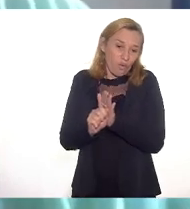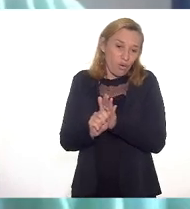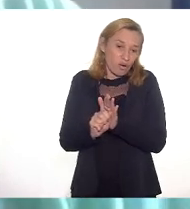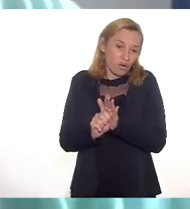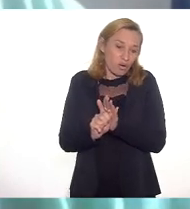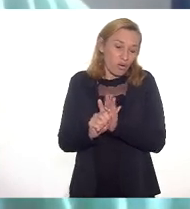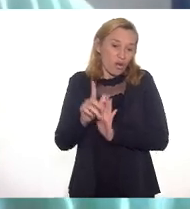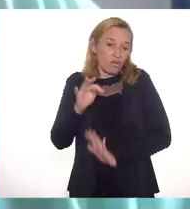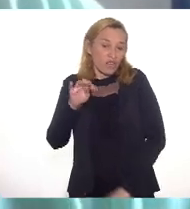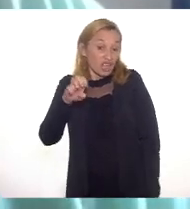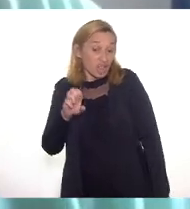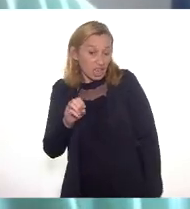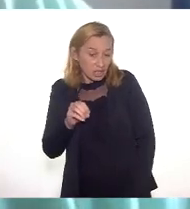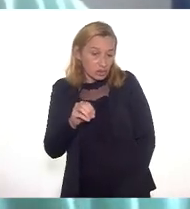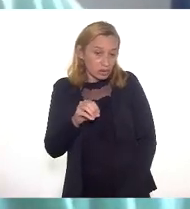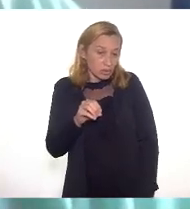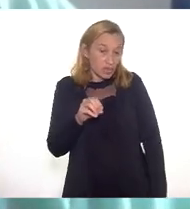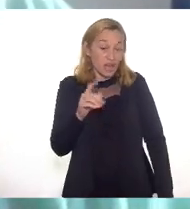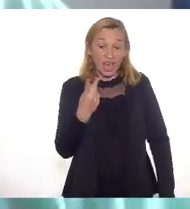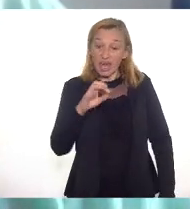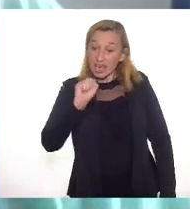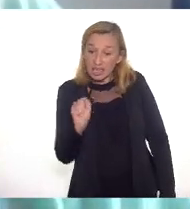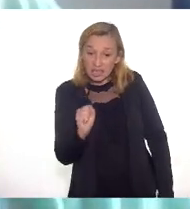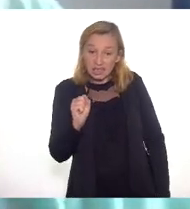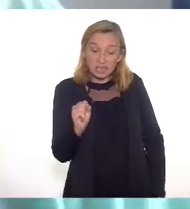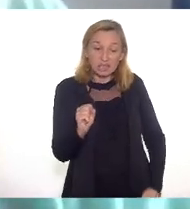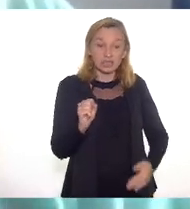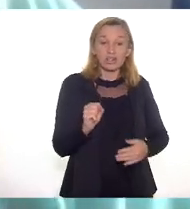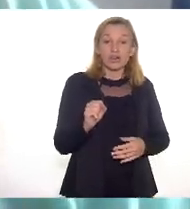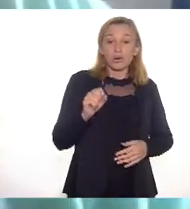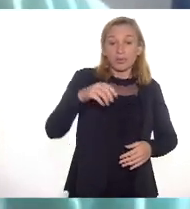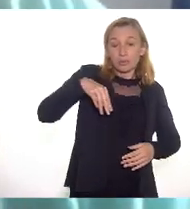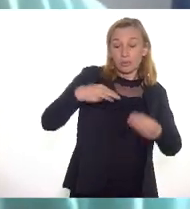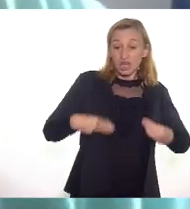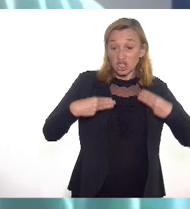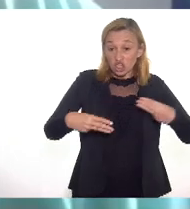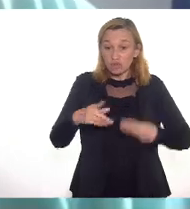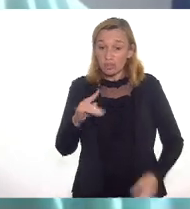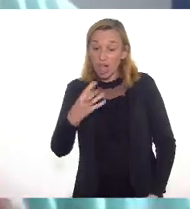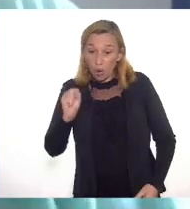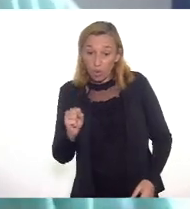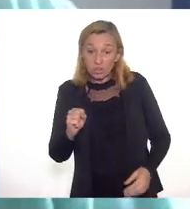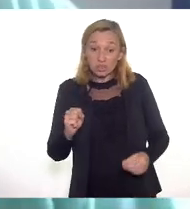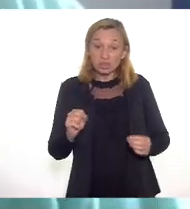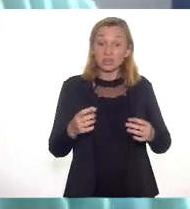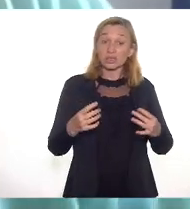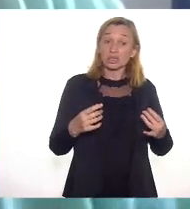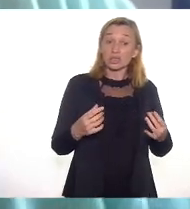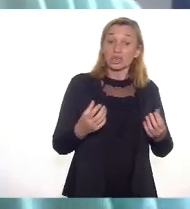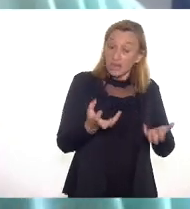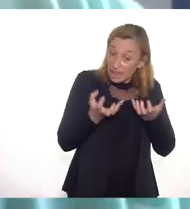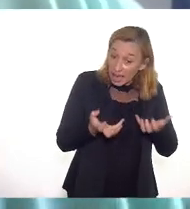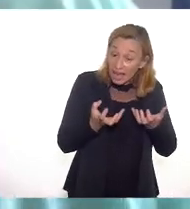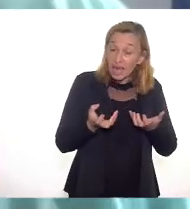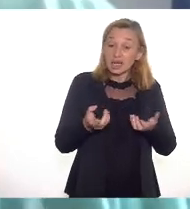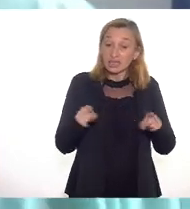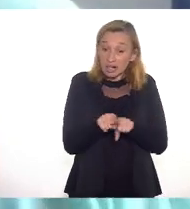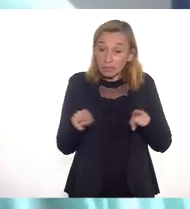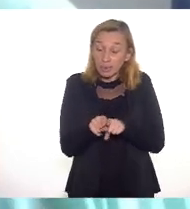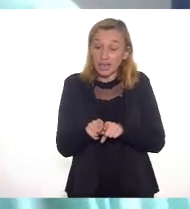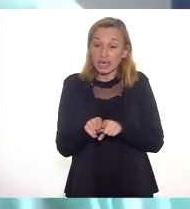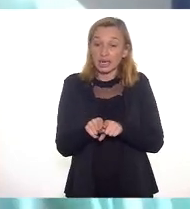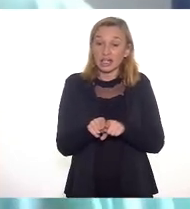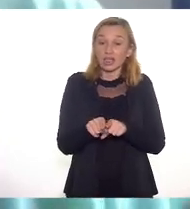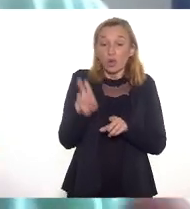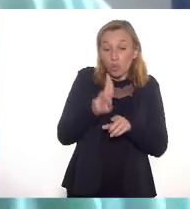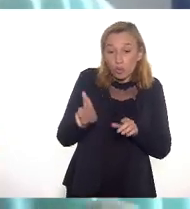a legalização, o ministro Barroso defende a legalização, grande parte de juristas e médicos defendem isso. Eu não estou discutindo